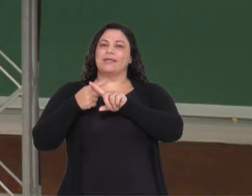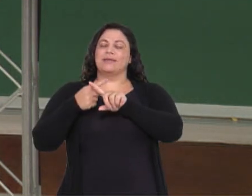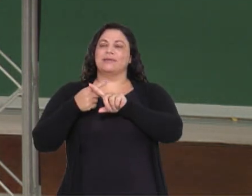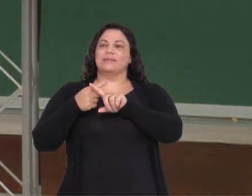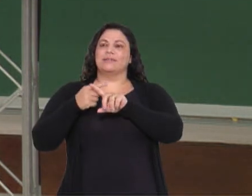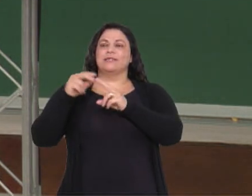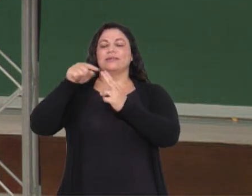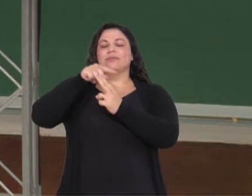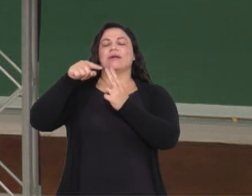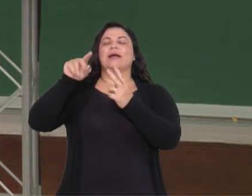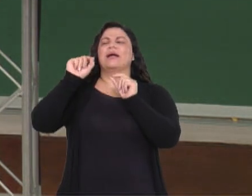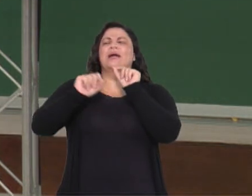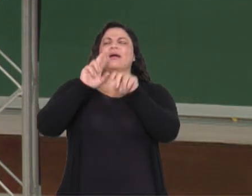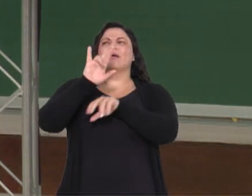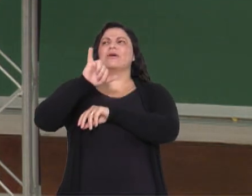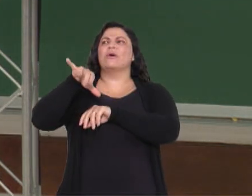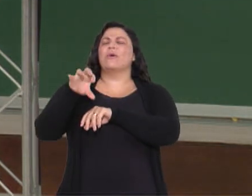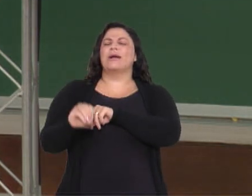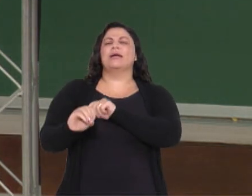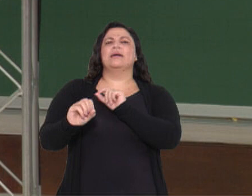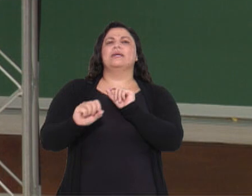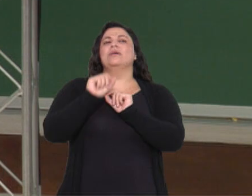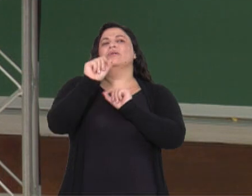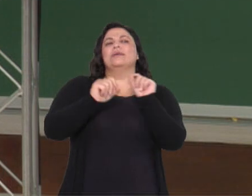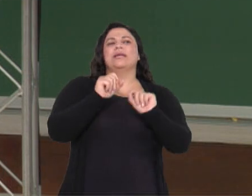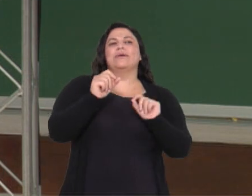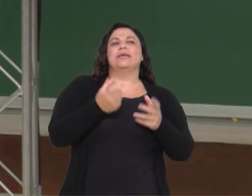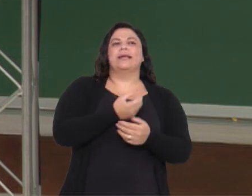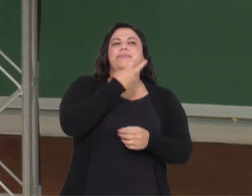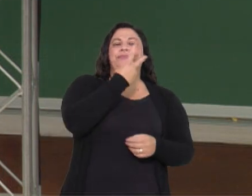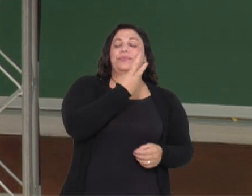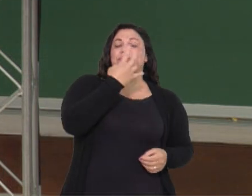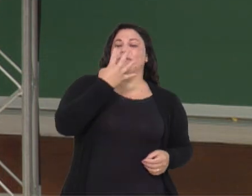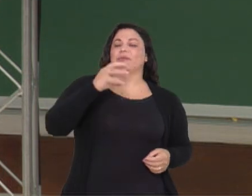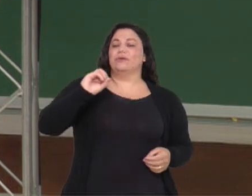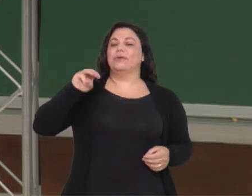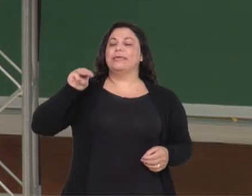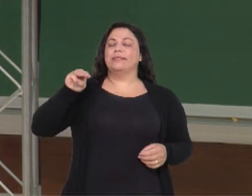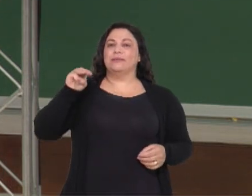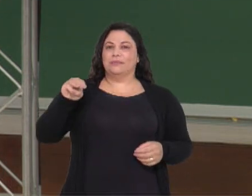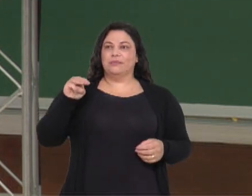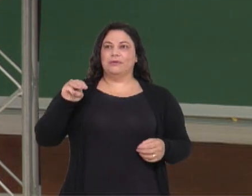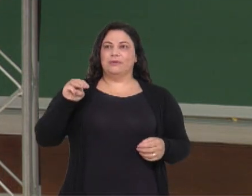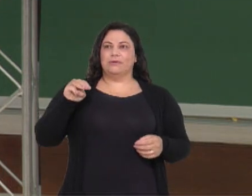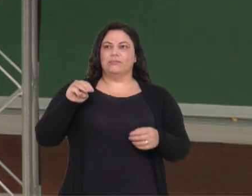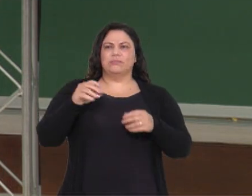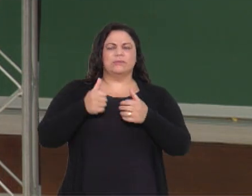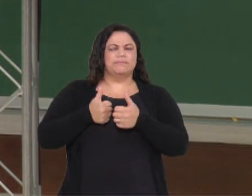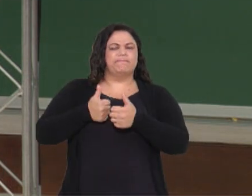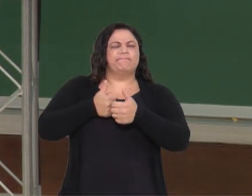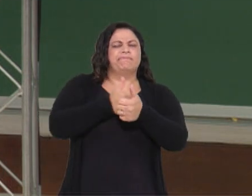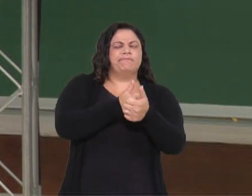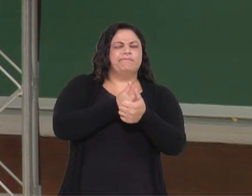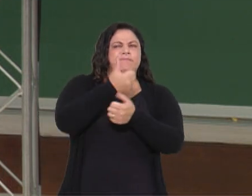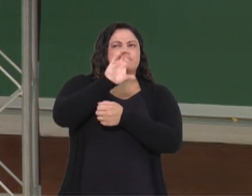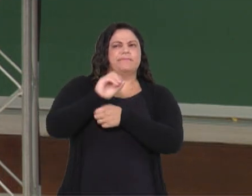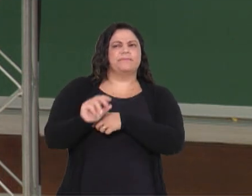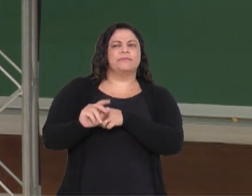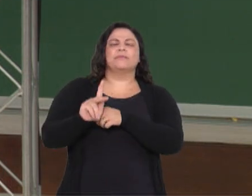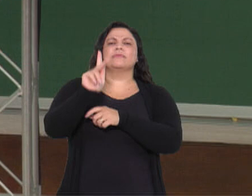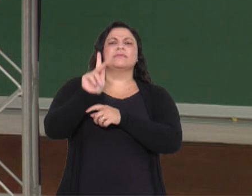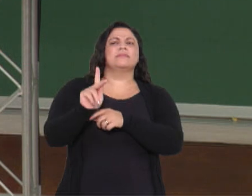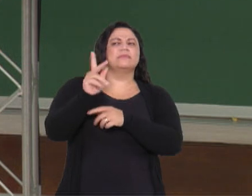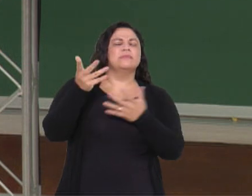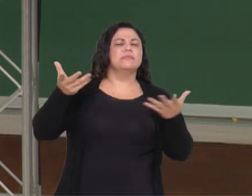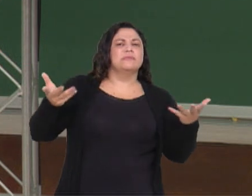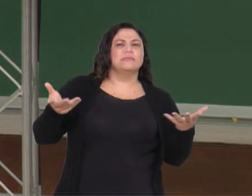na pista 240 metros. Se ele quer aproximadamente 10 quilômetros, né? Os 10 quilômetros